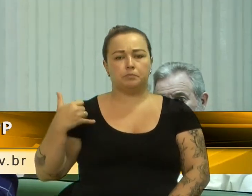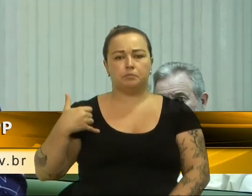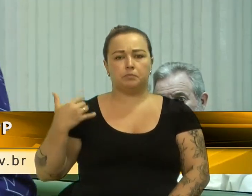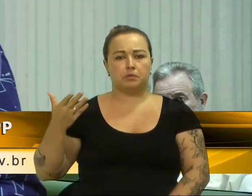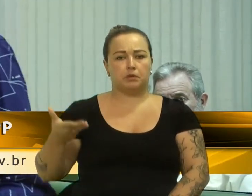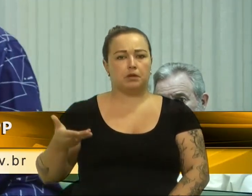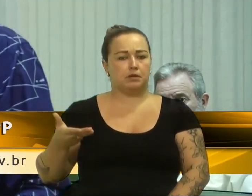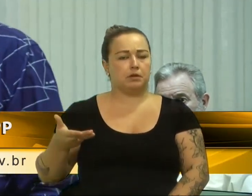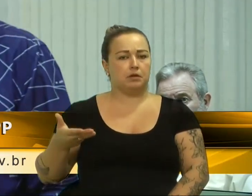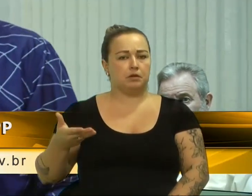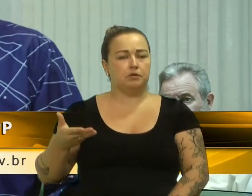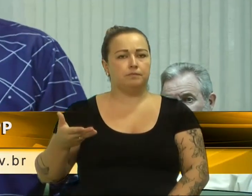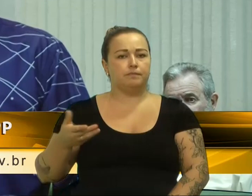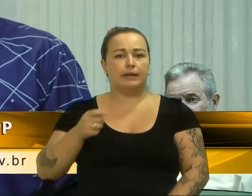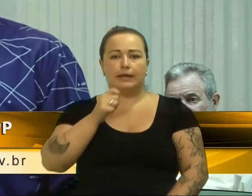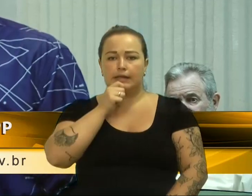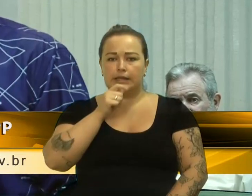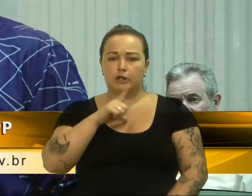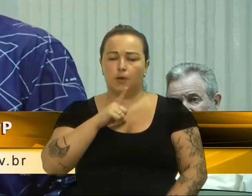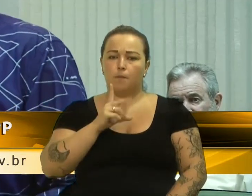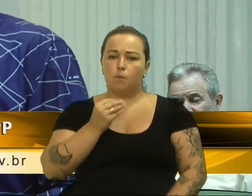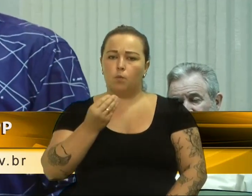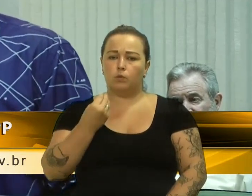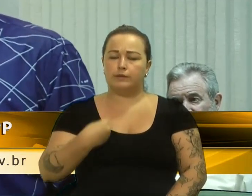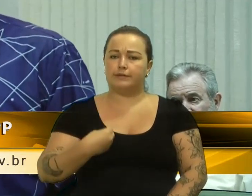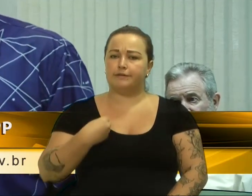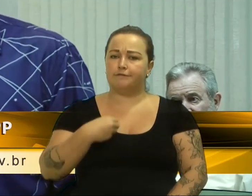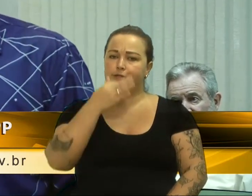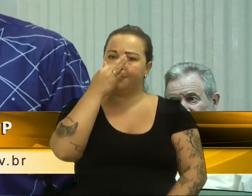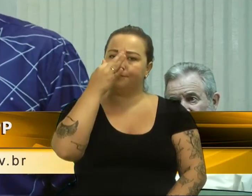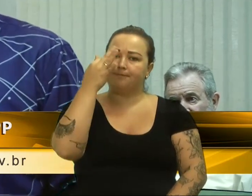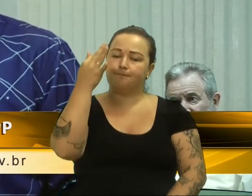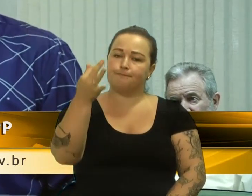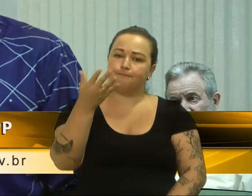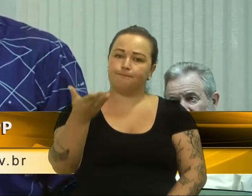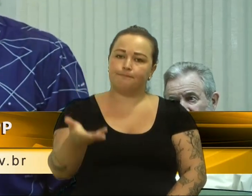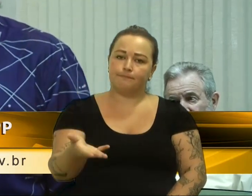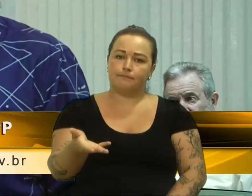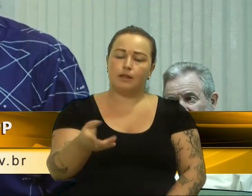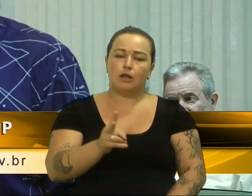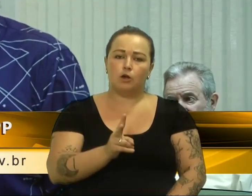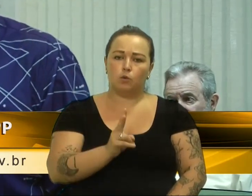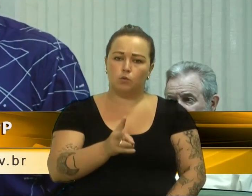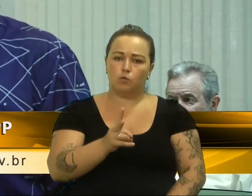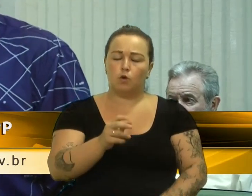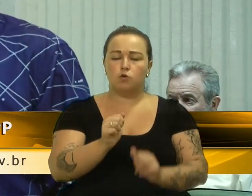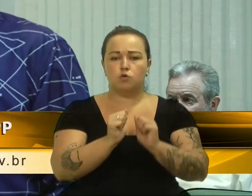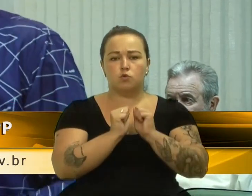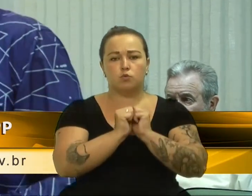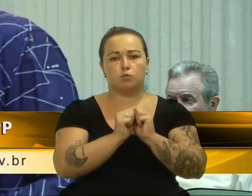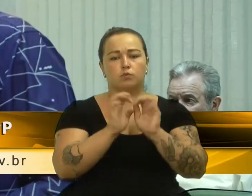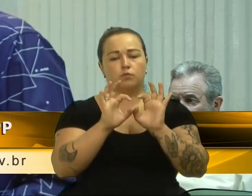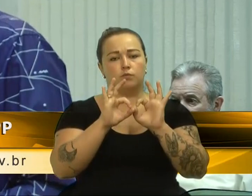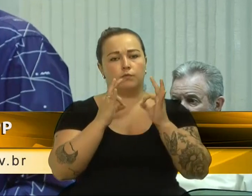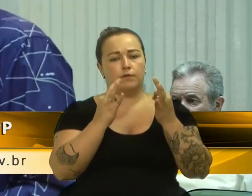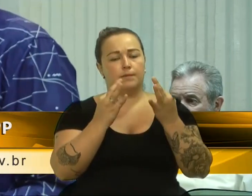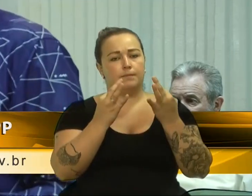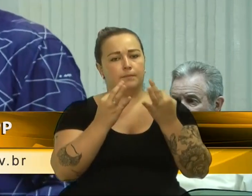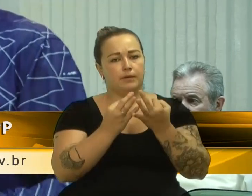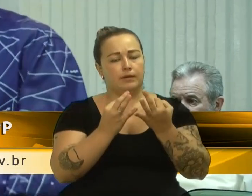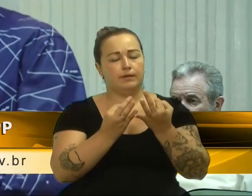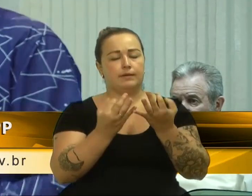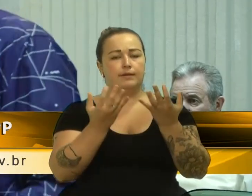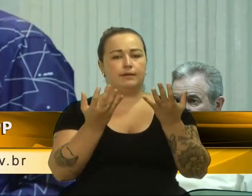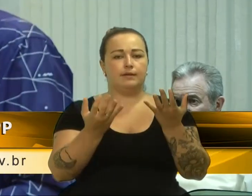dizer, tinha muito pela frente ainda para estar junto com a família, estar junto, vereador